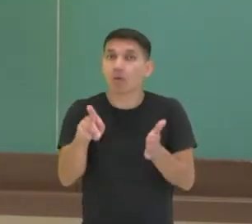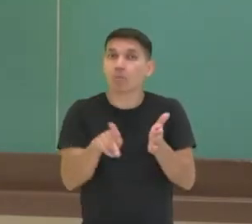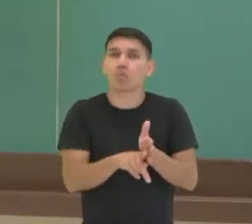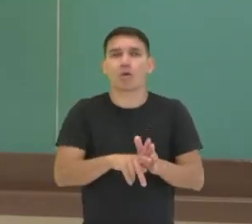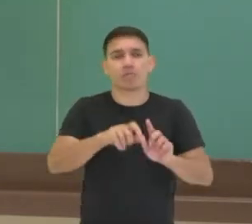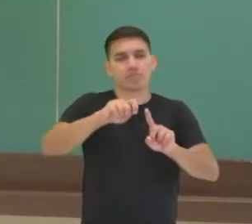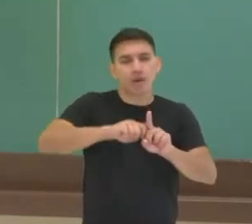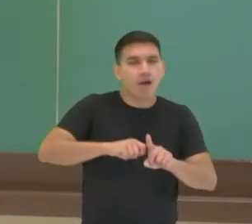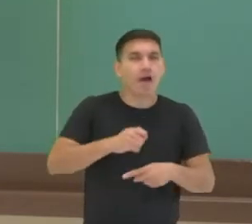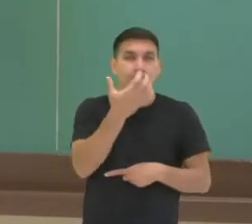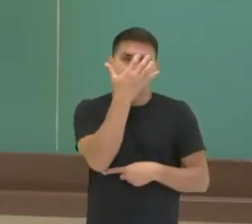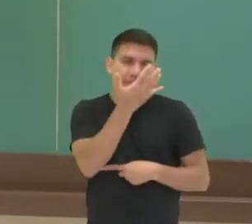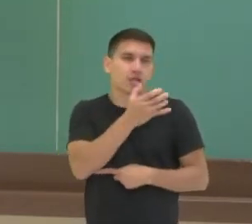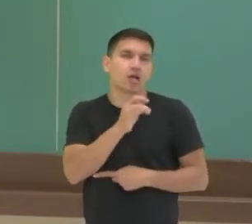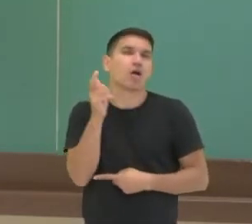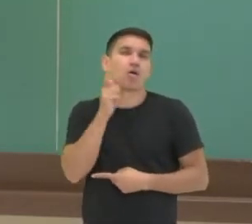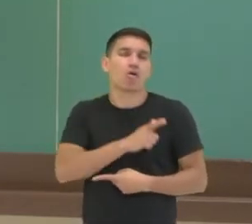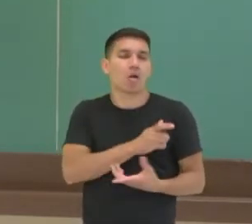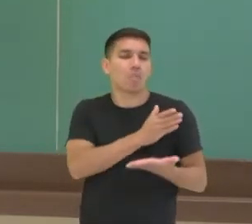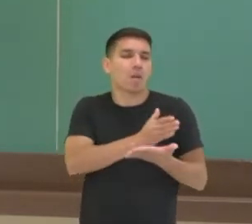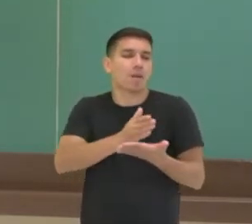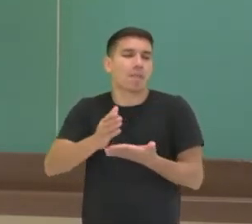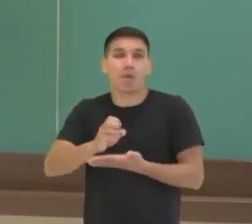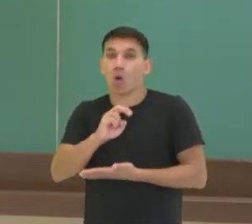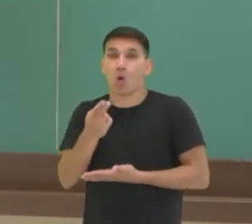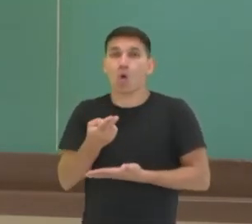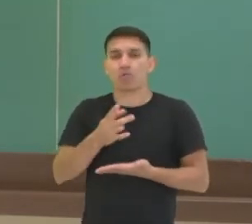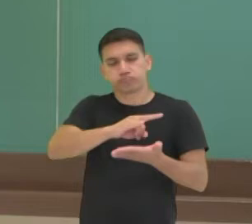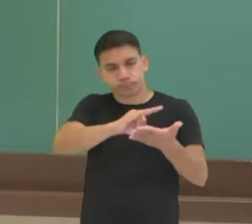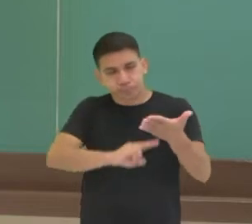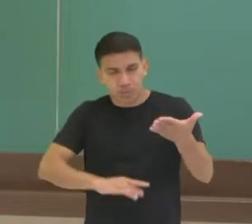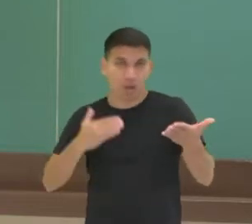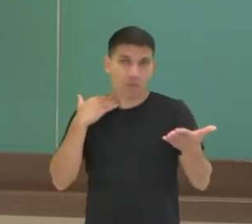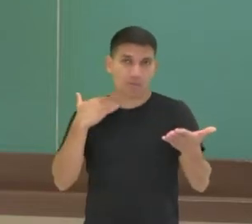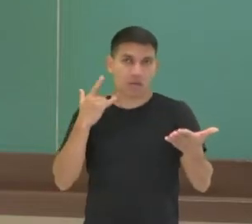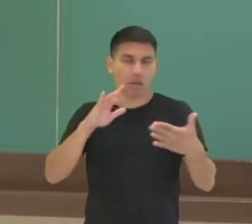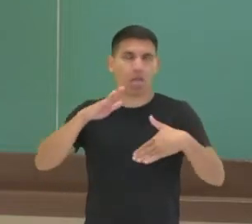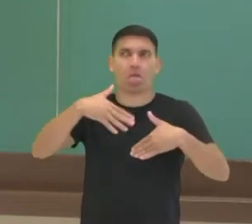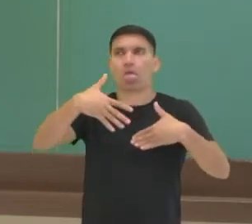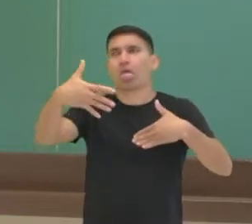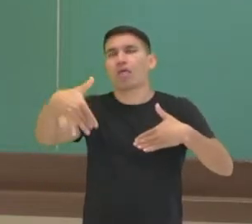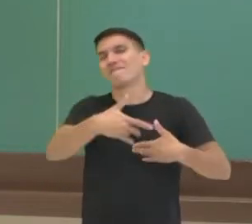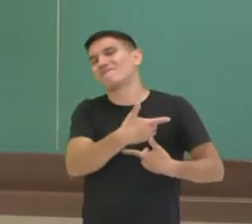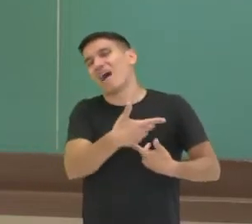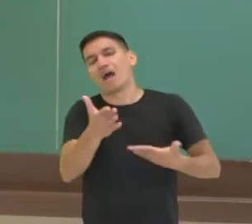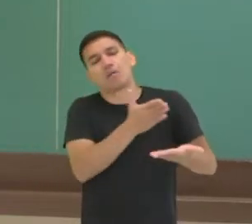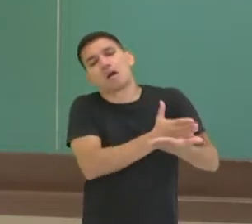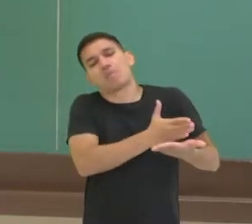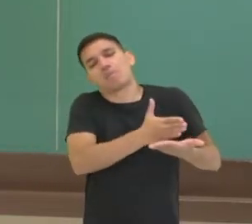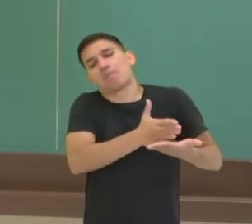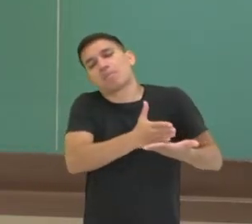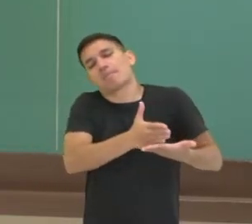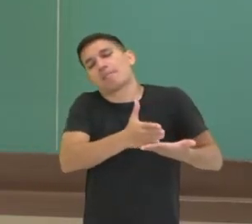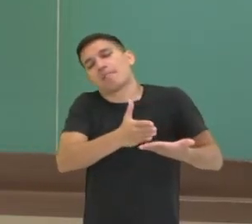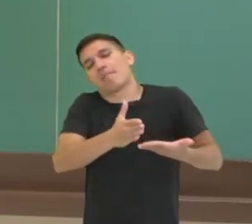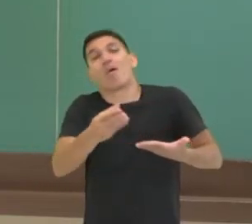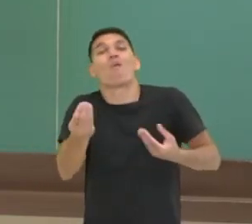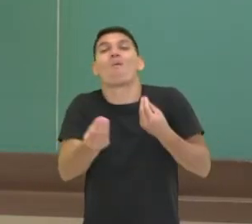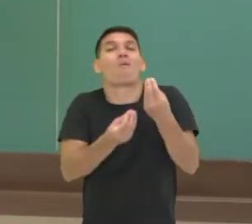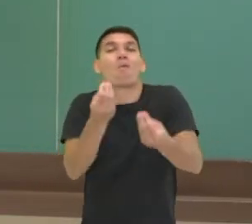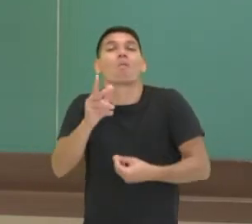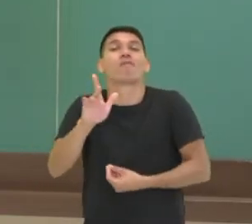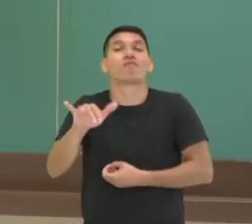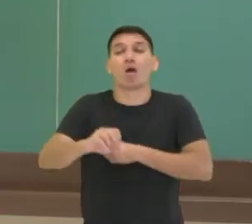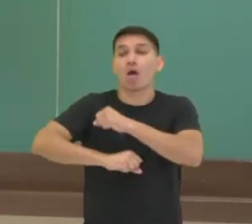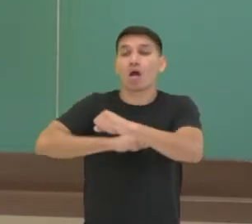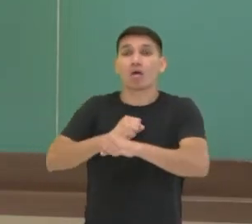parceladas ali no cartão de crédito ou para pagar em boleto bancário, a perder de vista várias parcelas, como que vai ser o ano dessa pessoa? Se o